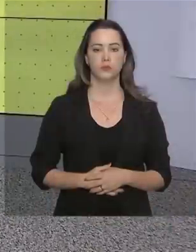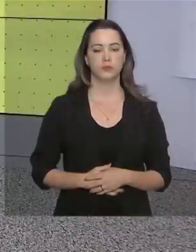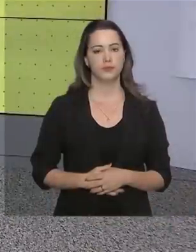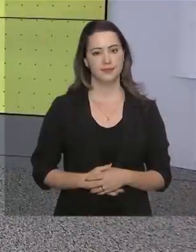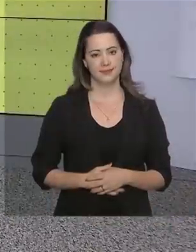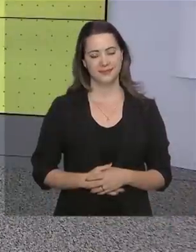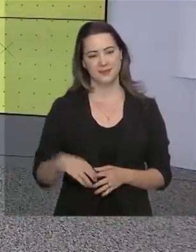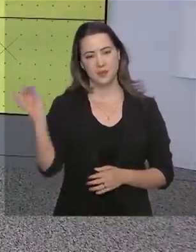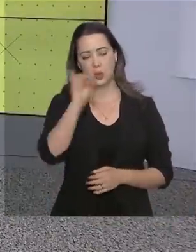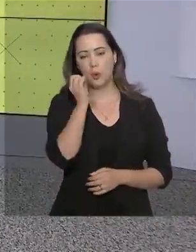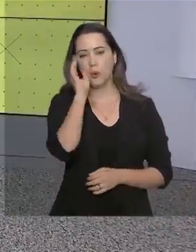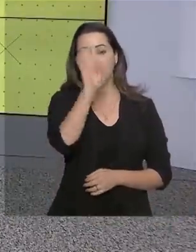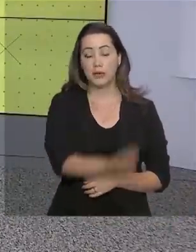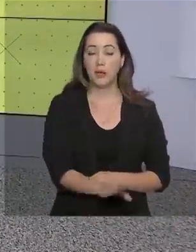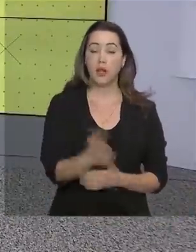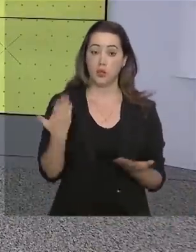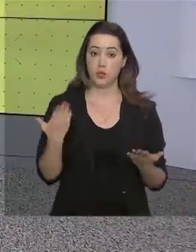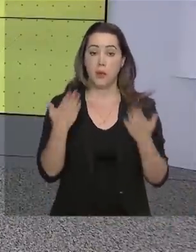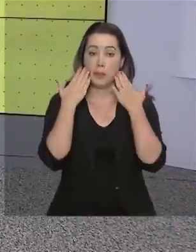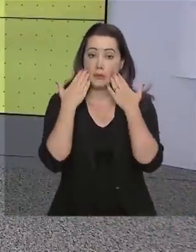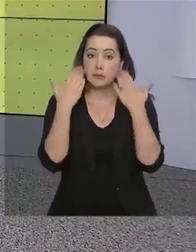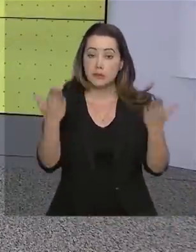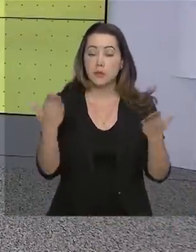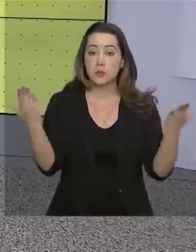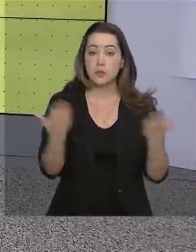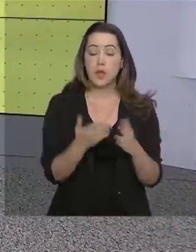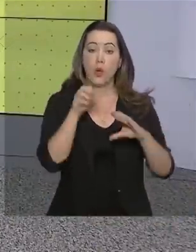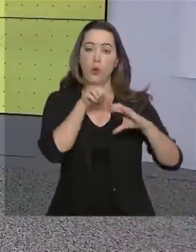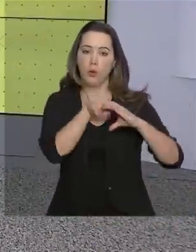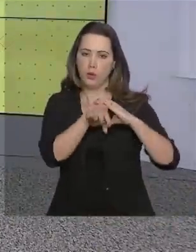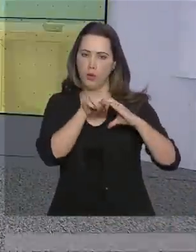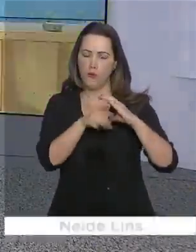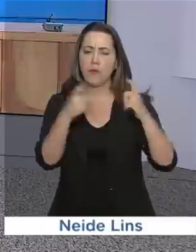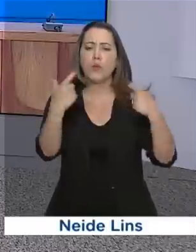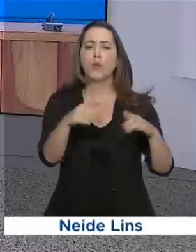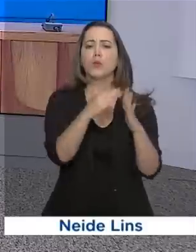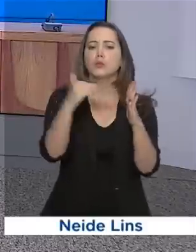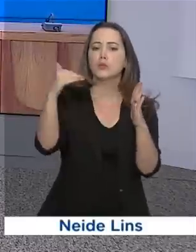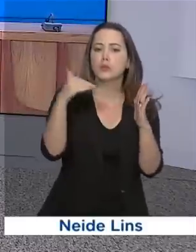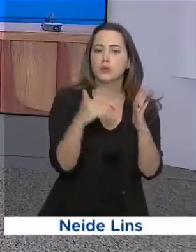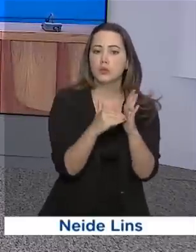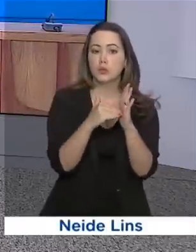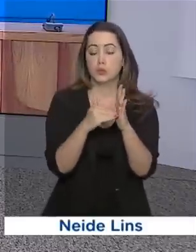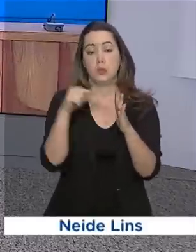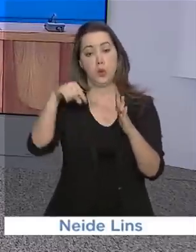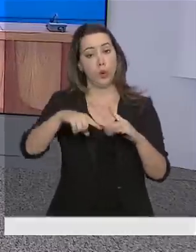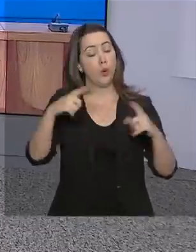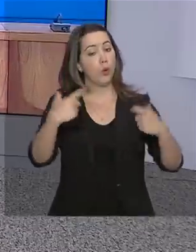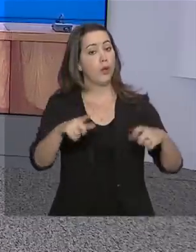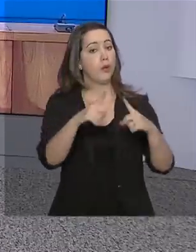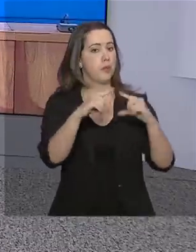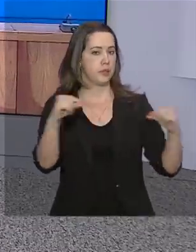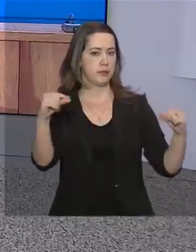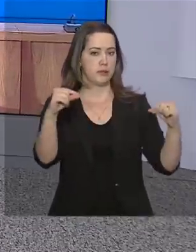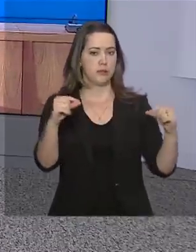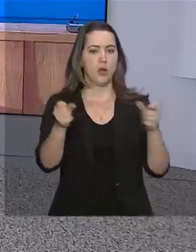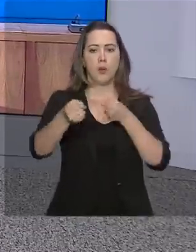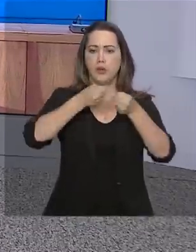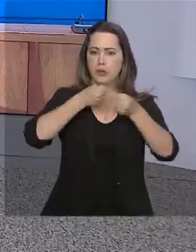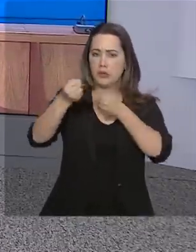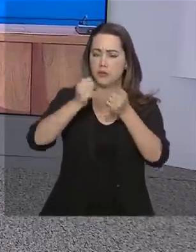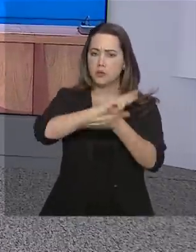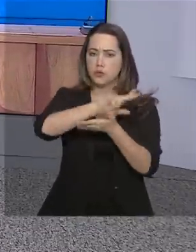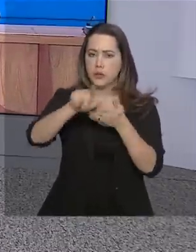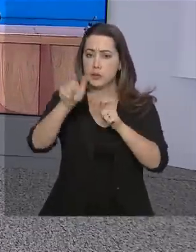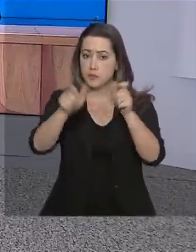olá boa tarde interrompemos a programação para transmitir ao vivo do palácio do planalto em brasília uma entrevista coletiva